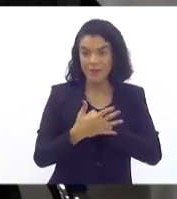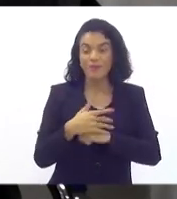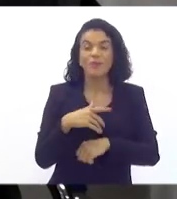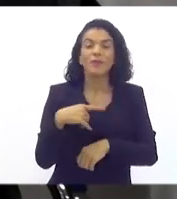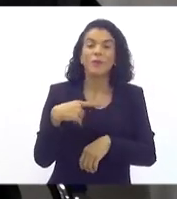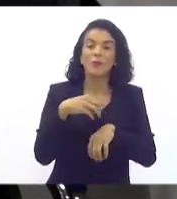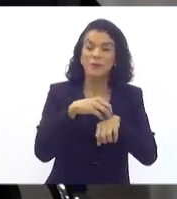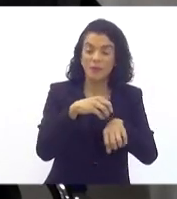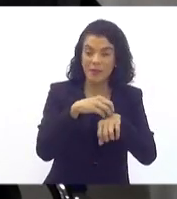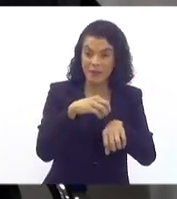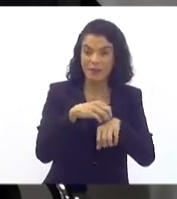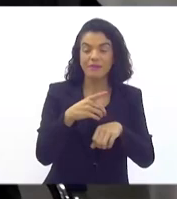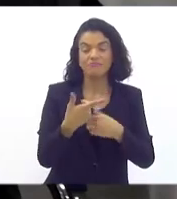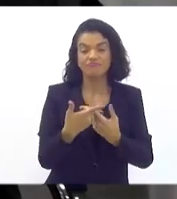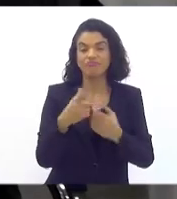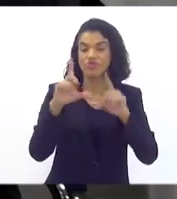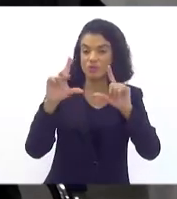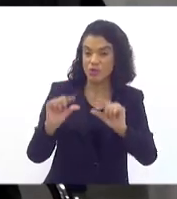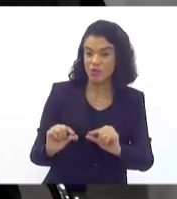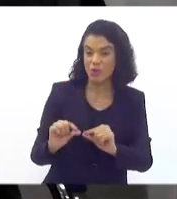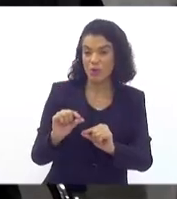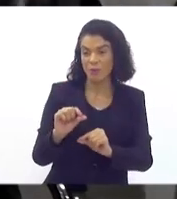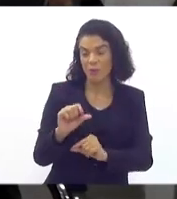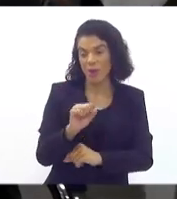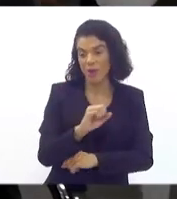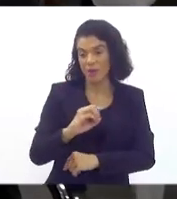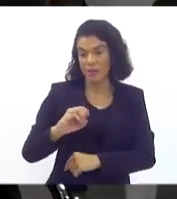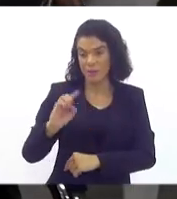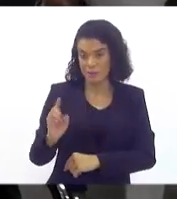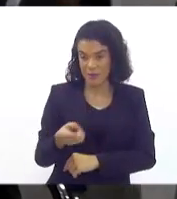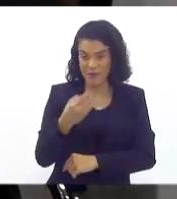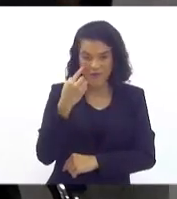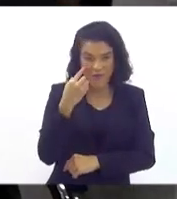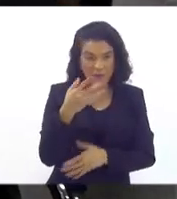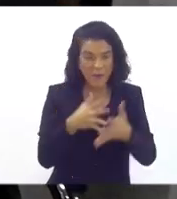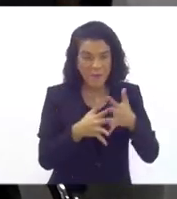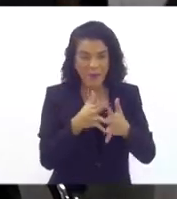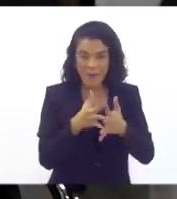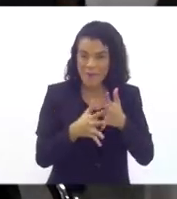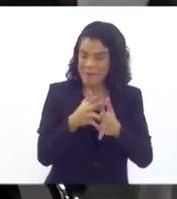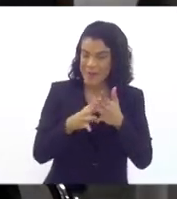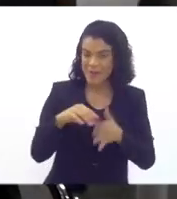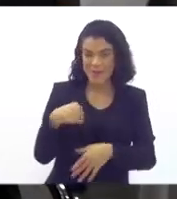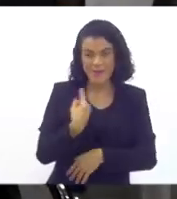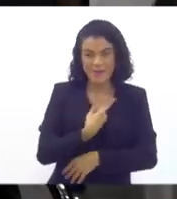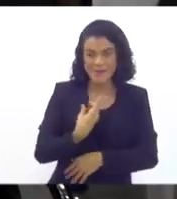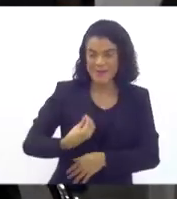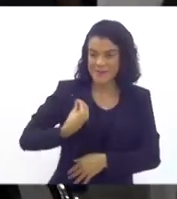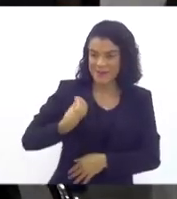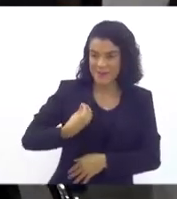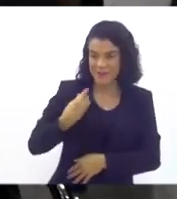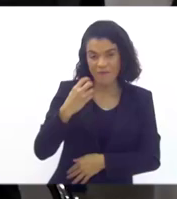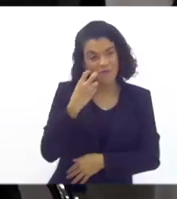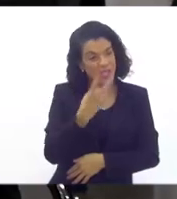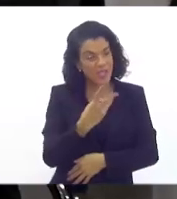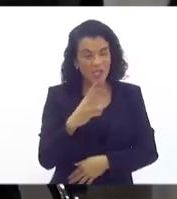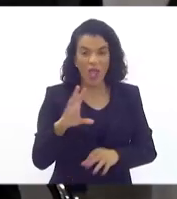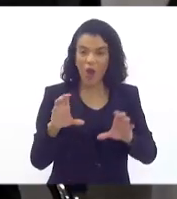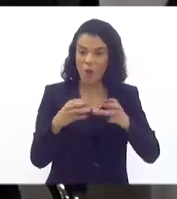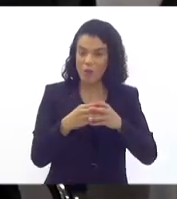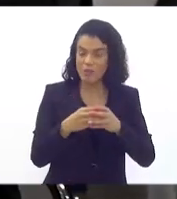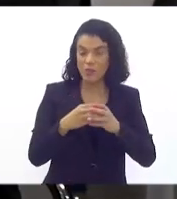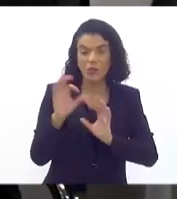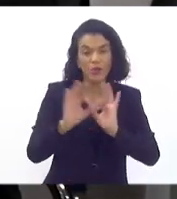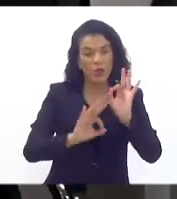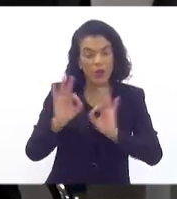tinham reduzido para 20 mil então vejam como é complexa a nossa vida e fico satisfeito quando vir aqui a comissão de ordem